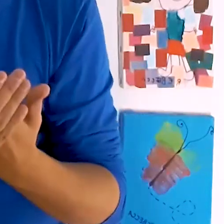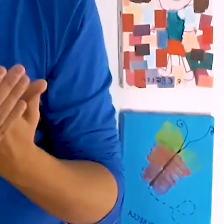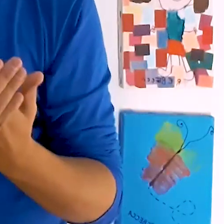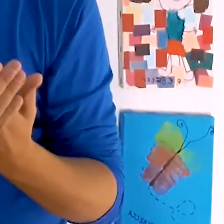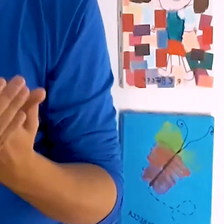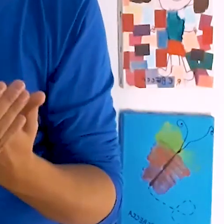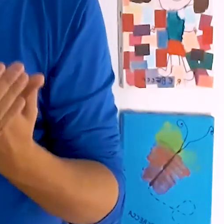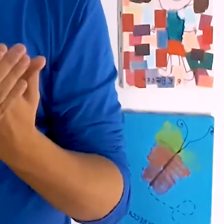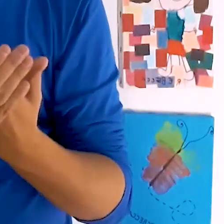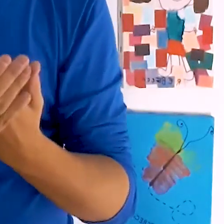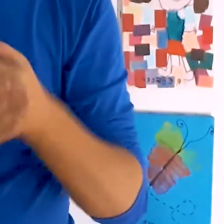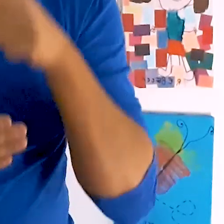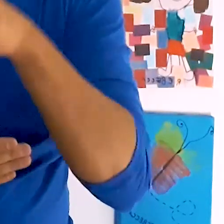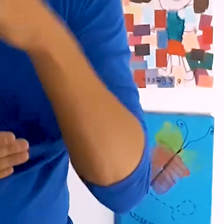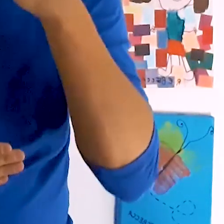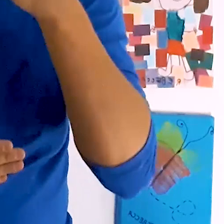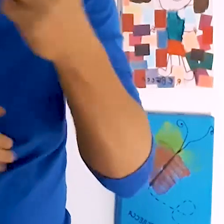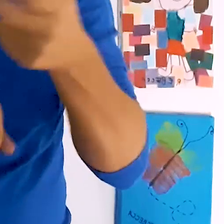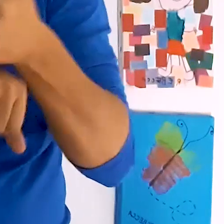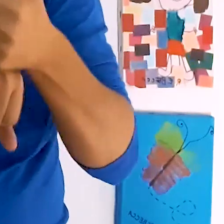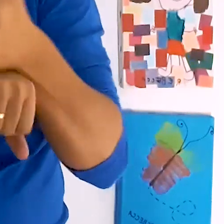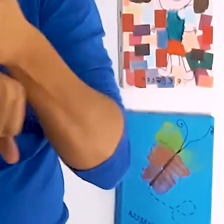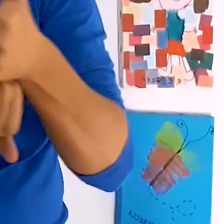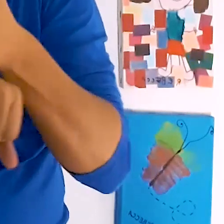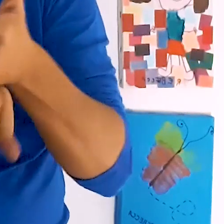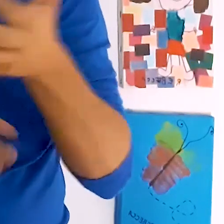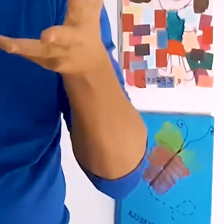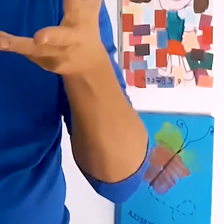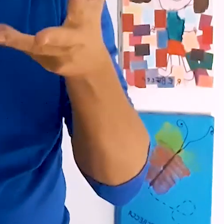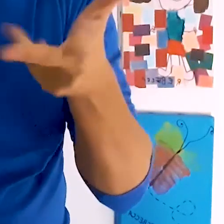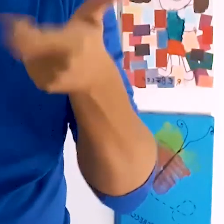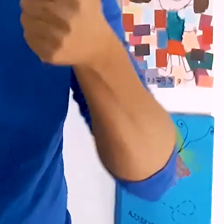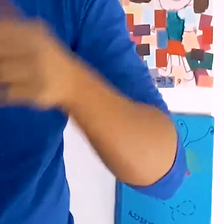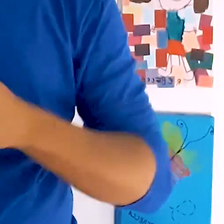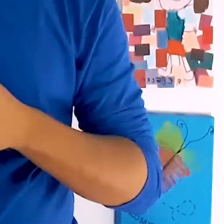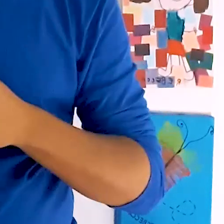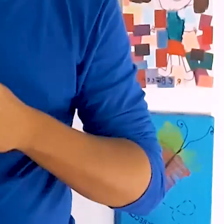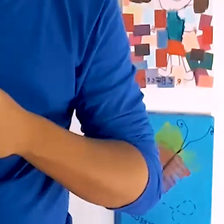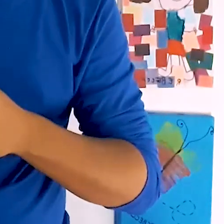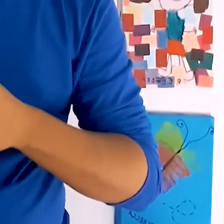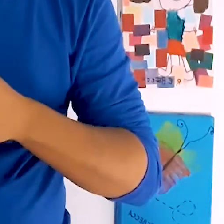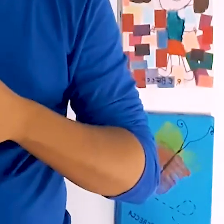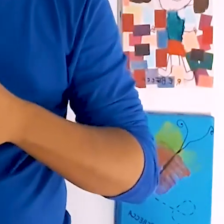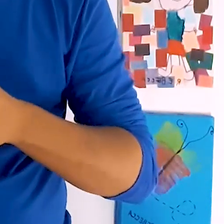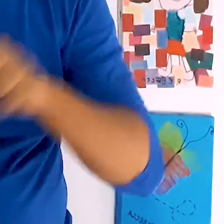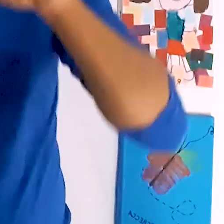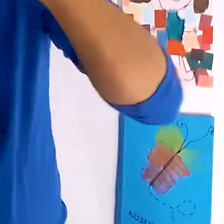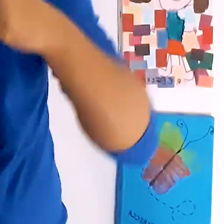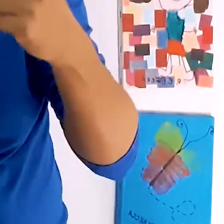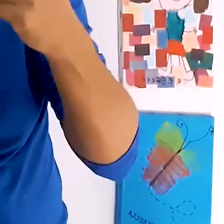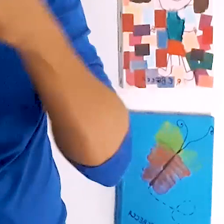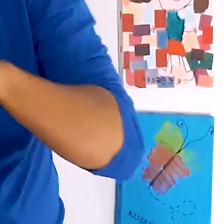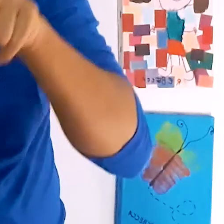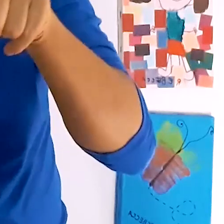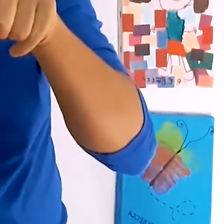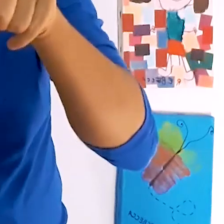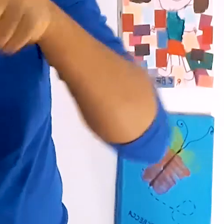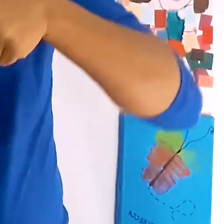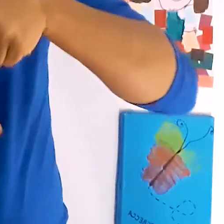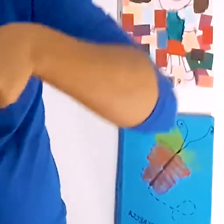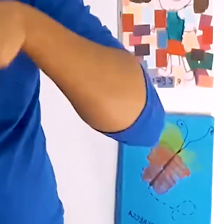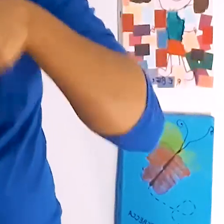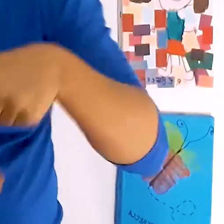Puxa! Caramba! Parece coisa de profissional! Que maravilha!